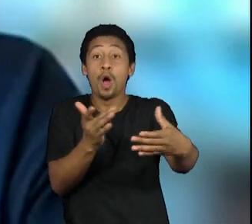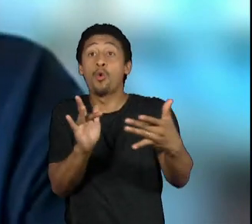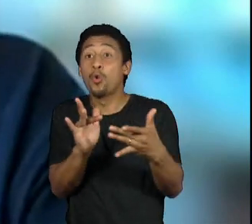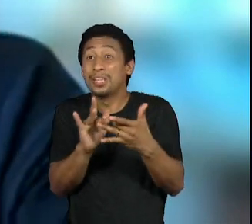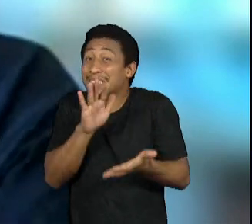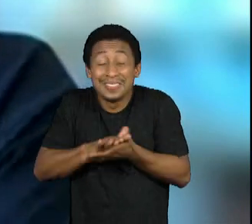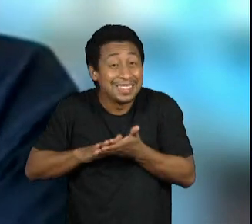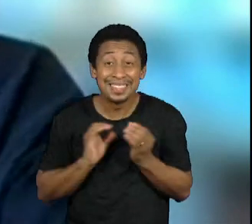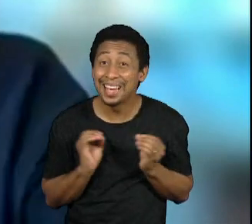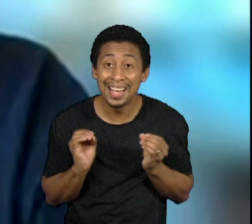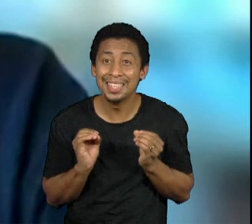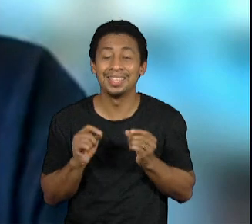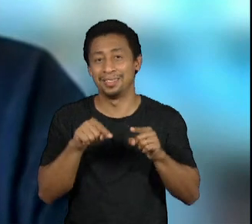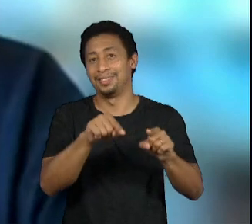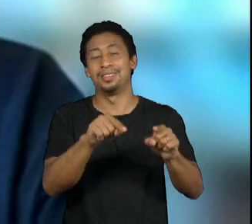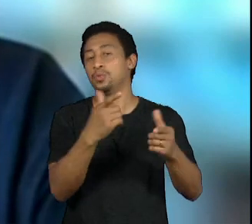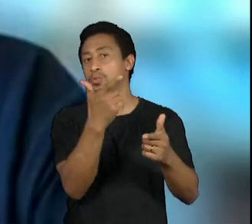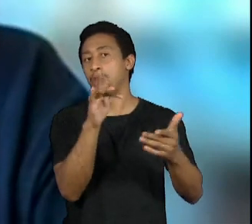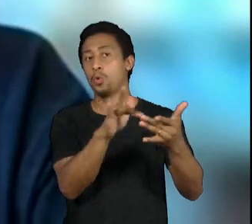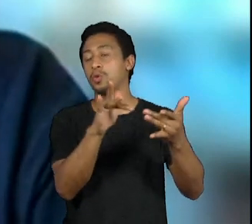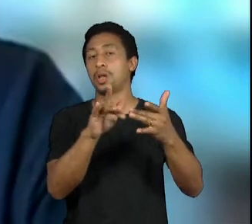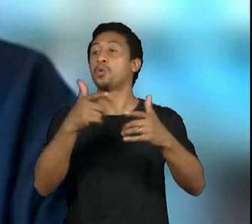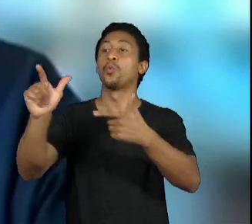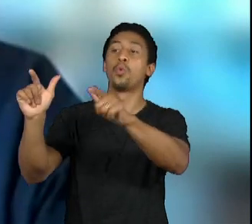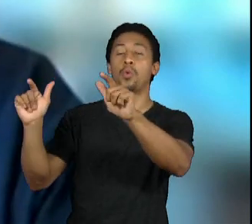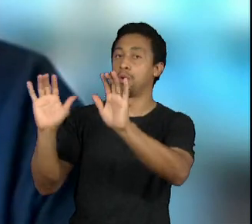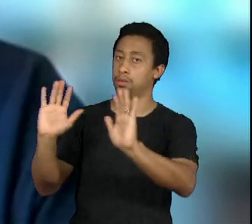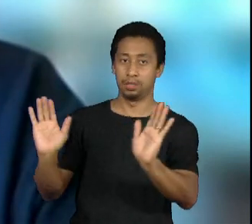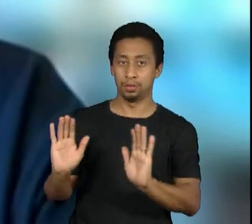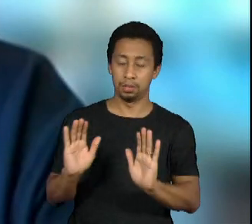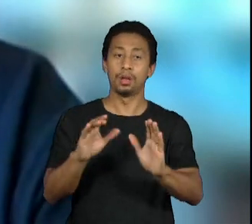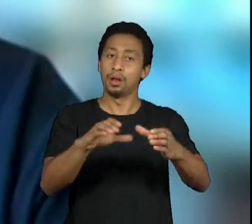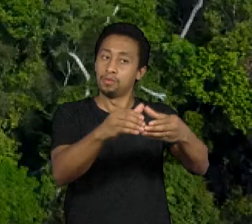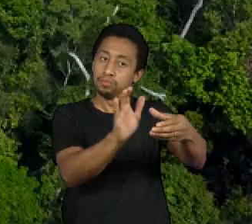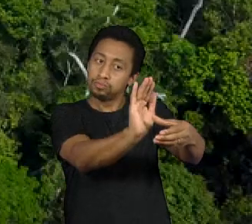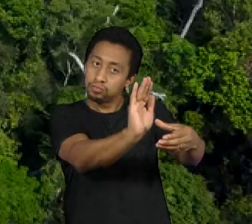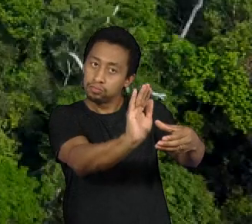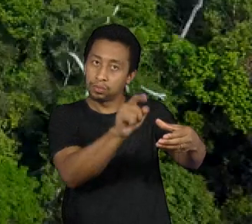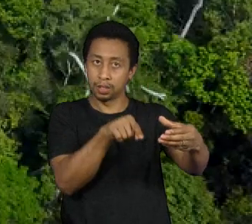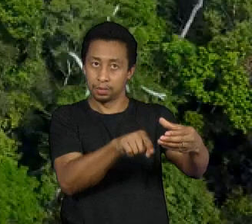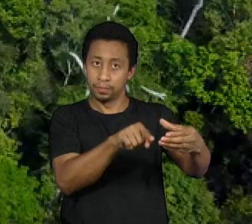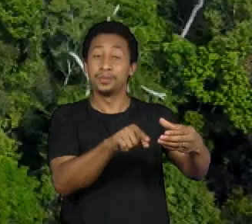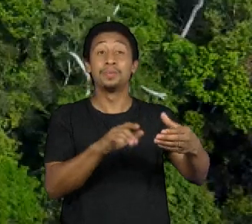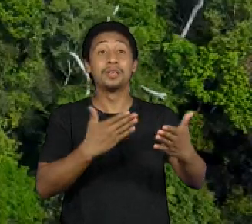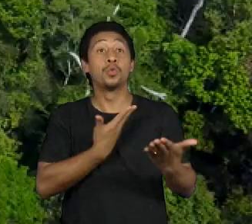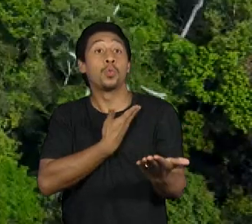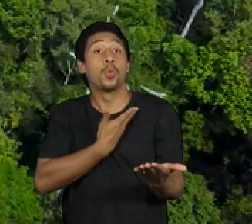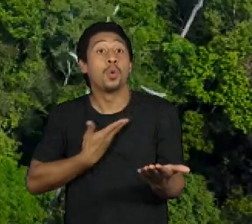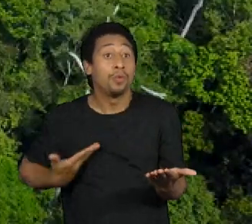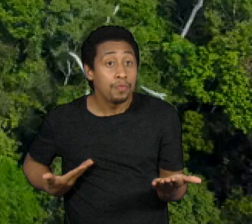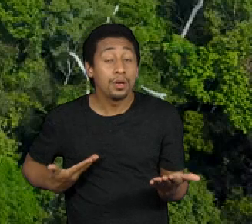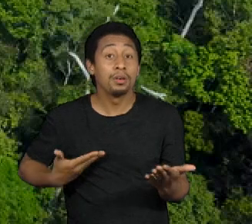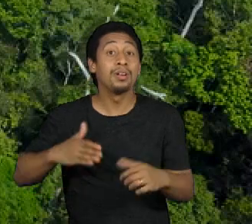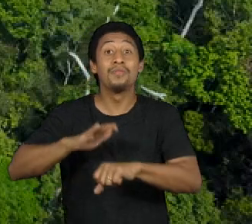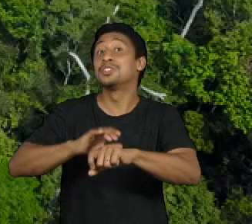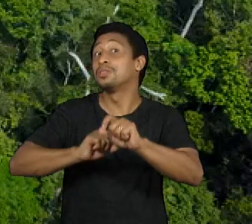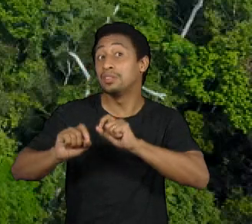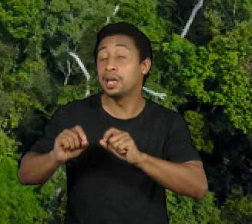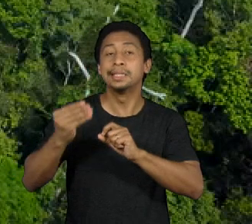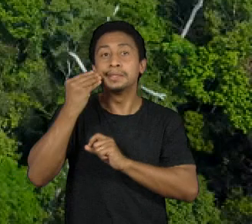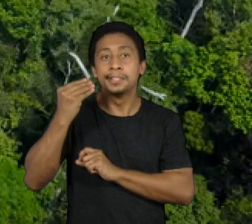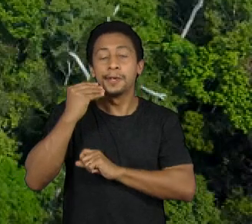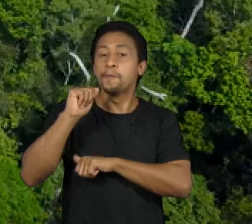comunidades de se manterem em isolamento, né, do contato com a nossa sociedade. E o que o governo vem fazendo é tentando alterar